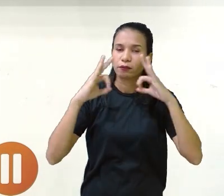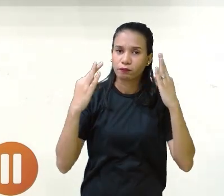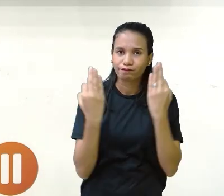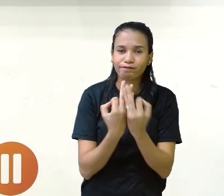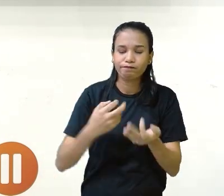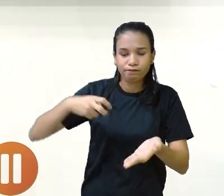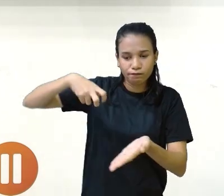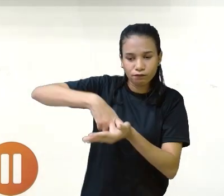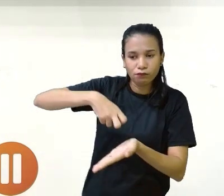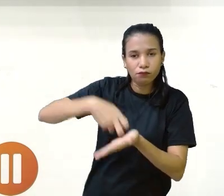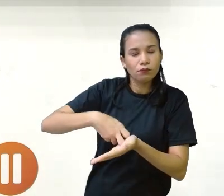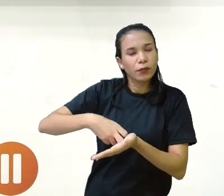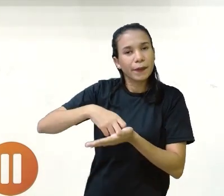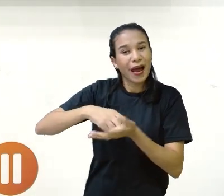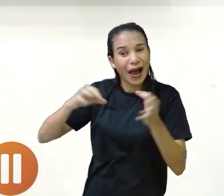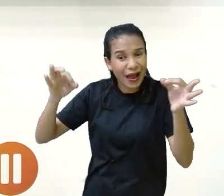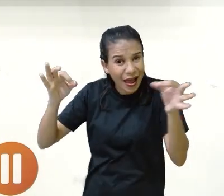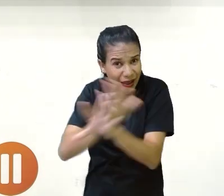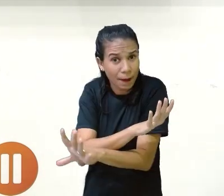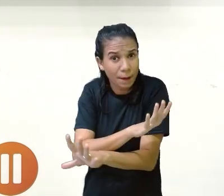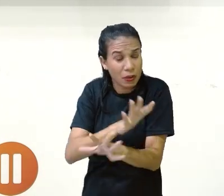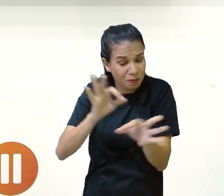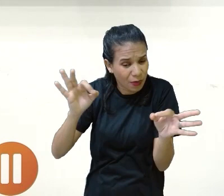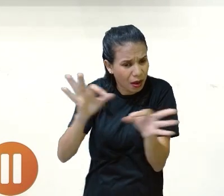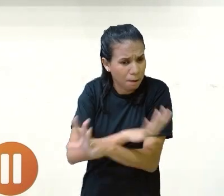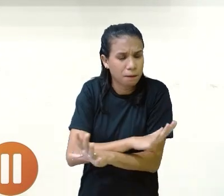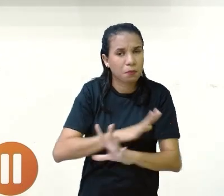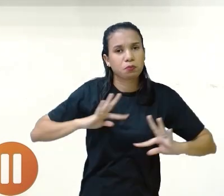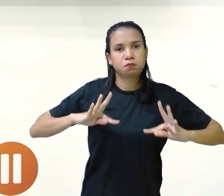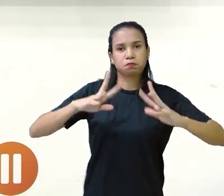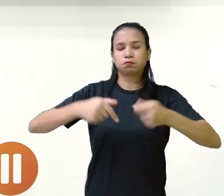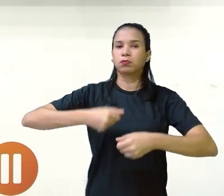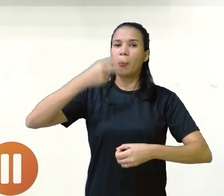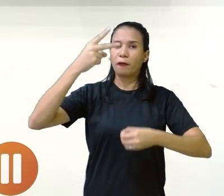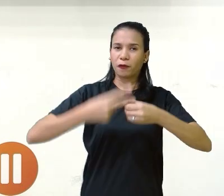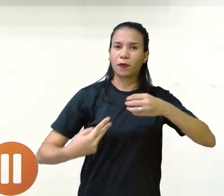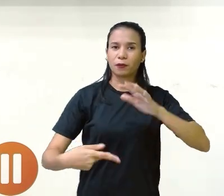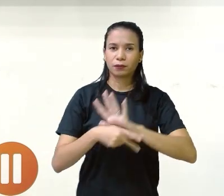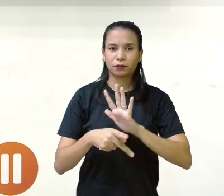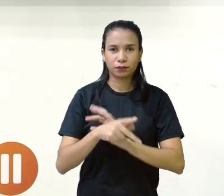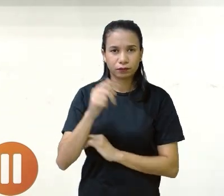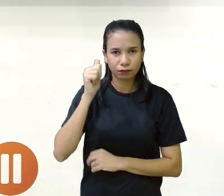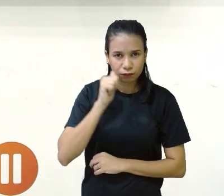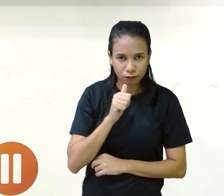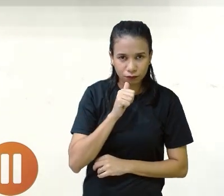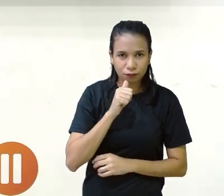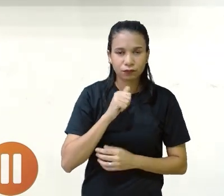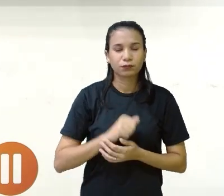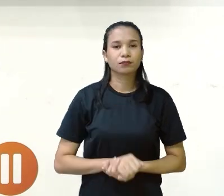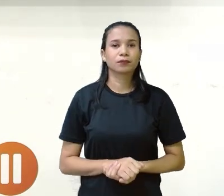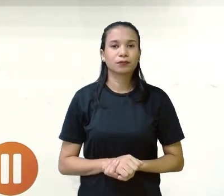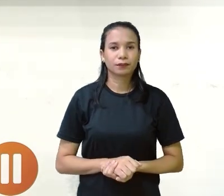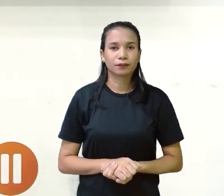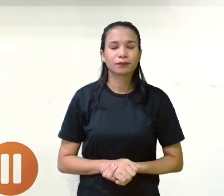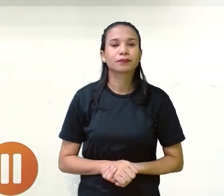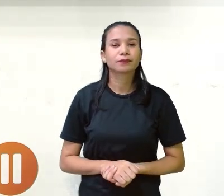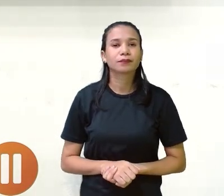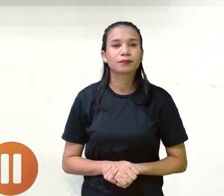e erradicar, né, para a gente acabar de uma vez por todas a violência contra a